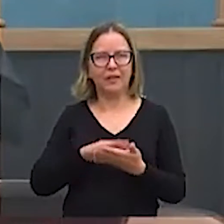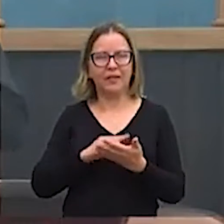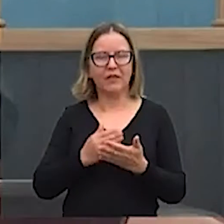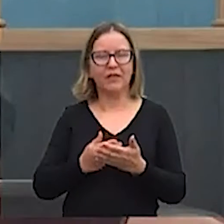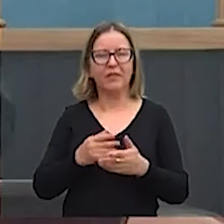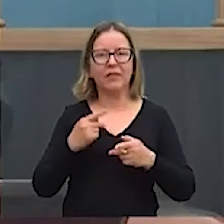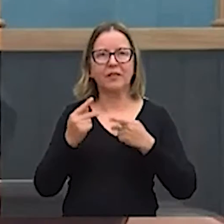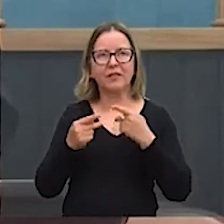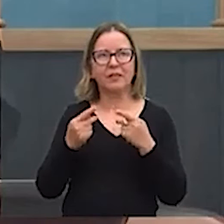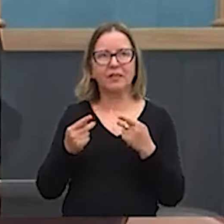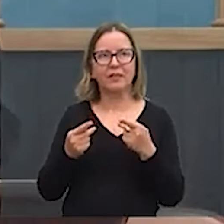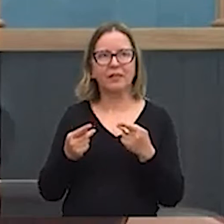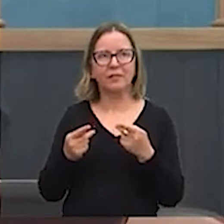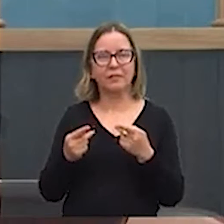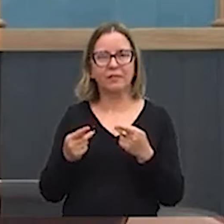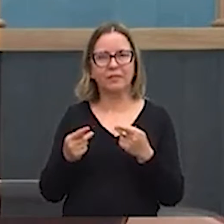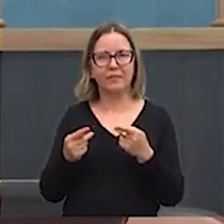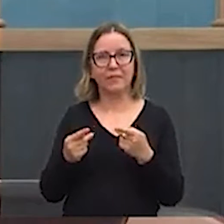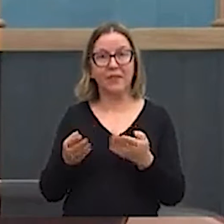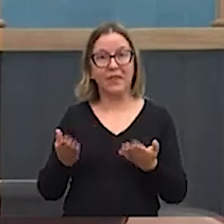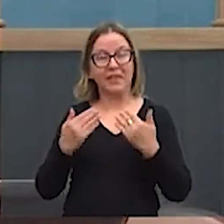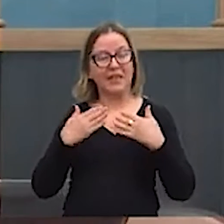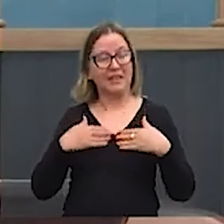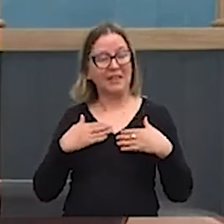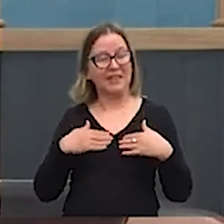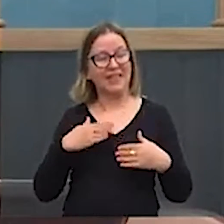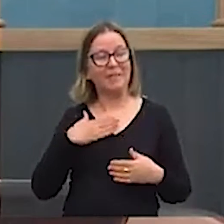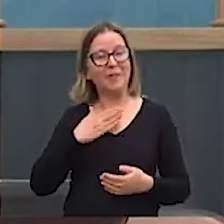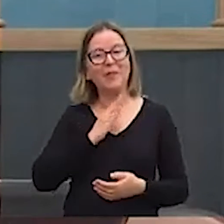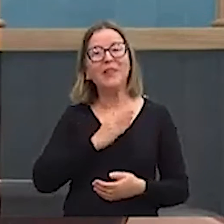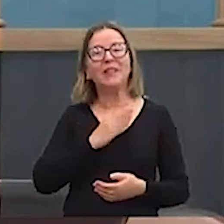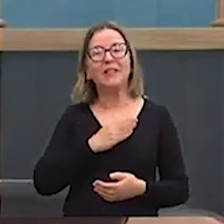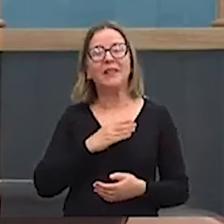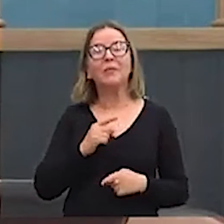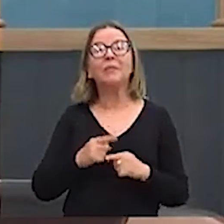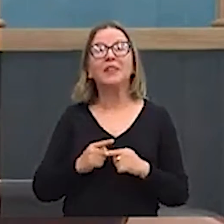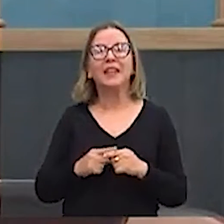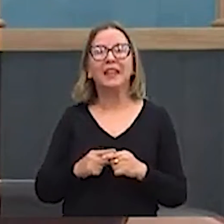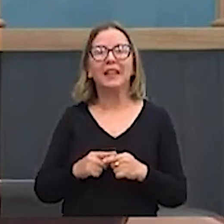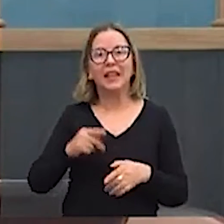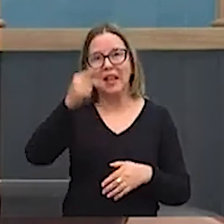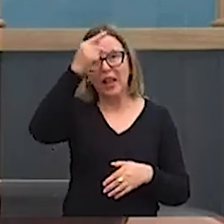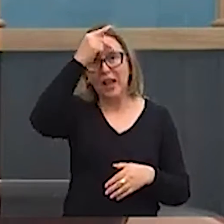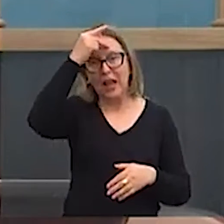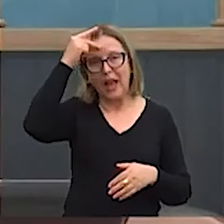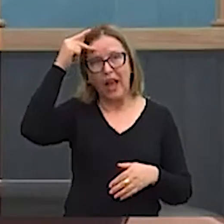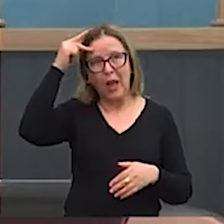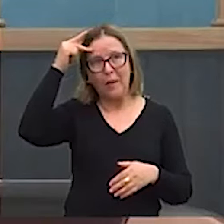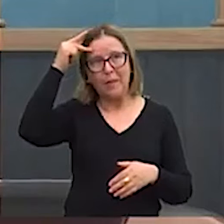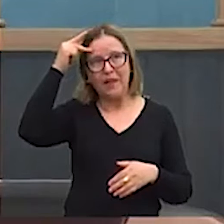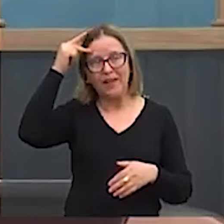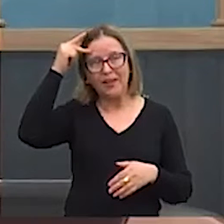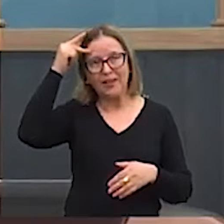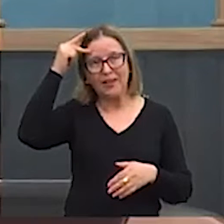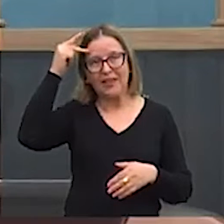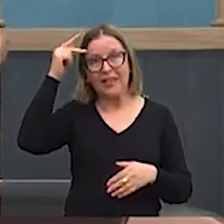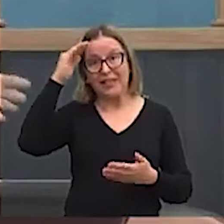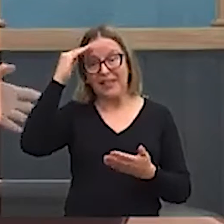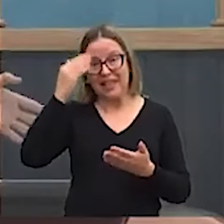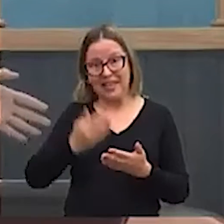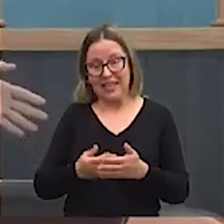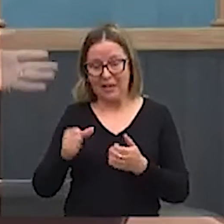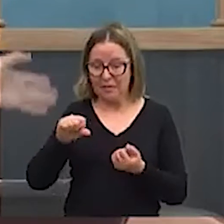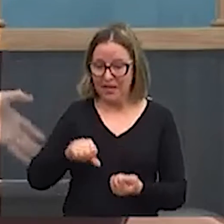me dá sossego ao meu coração. Por quê? Quem crê e for batizado será salvo. O